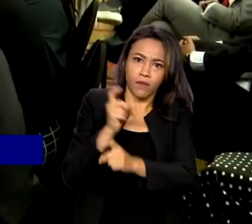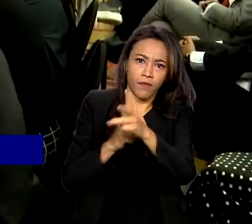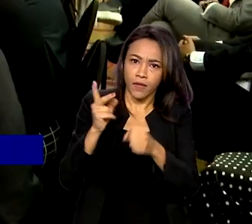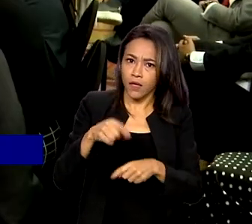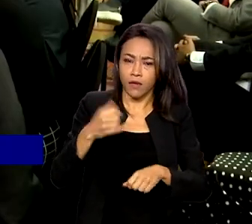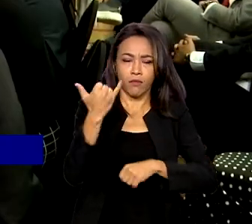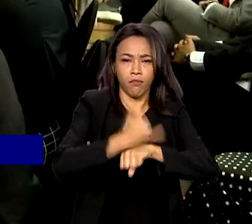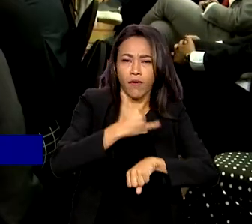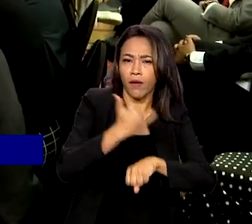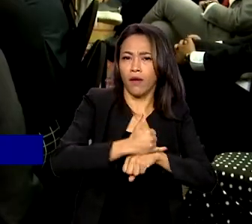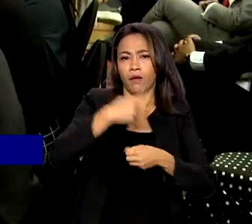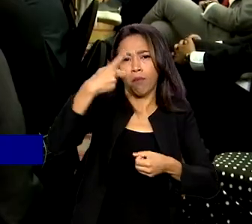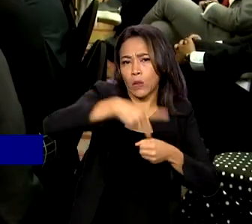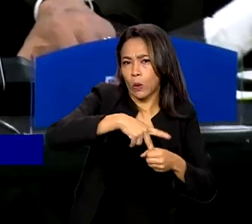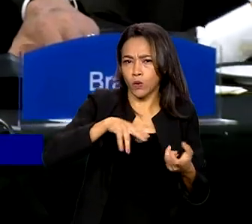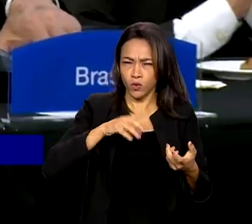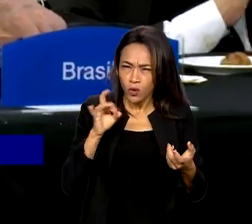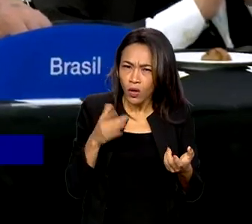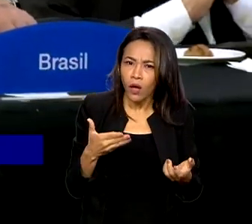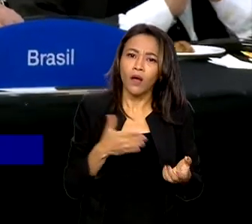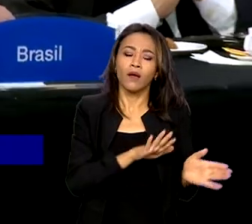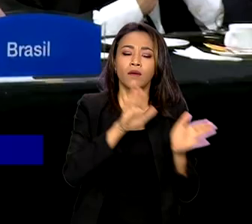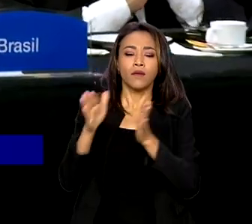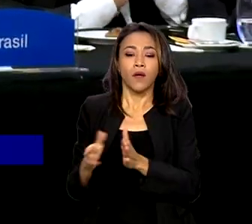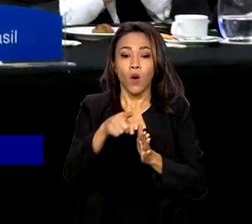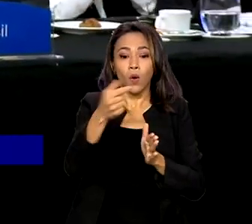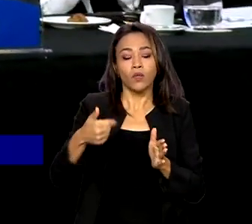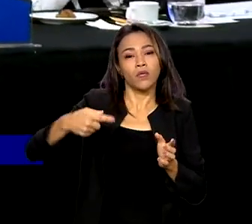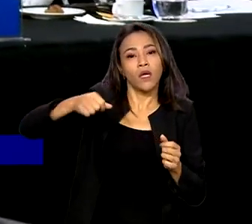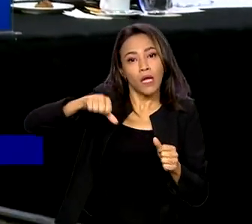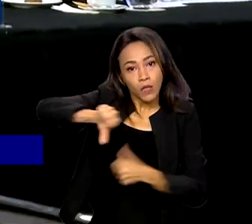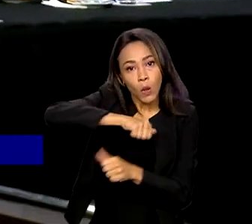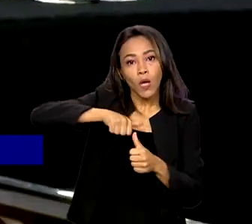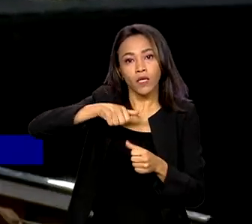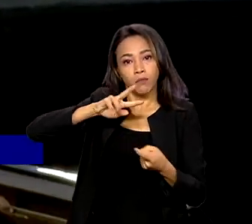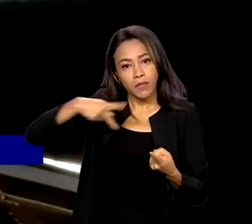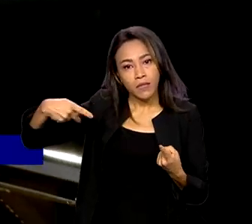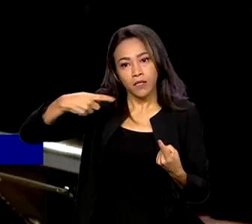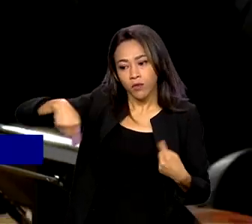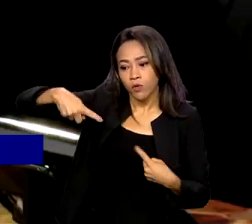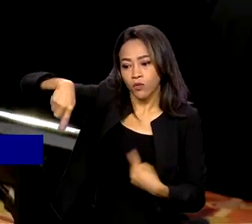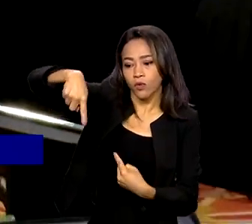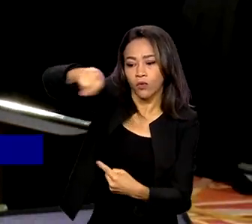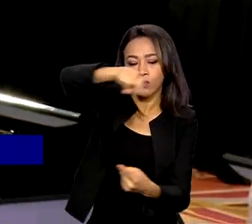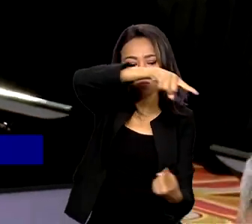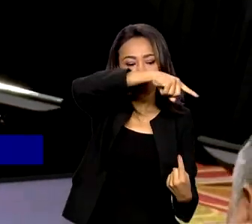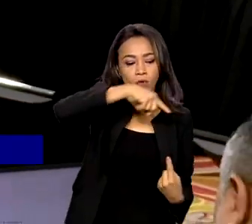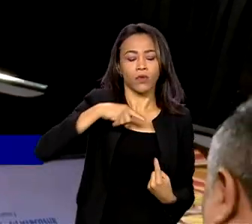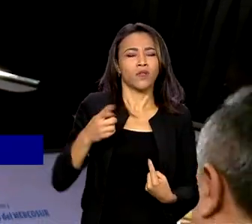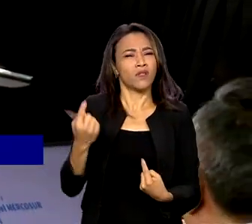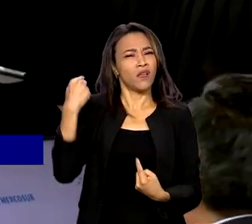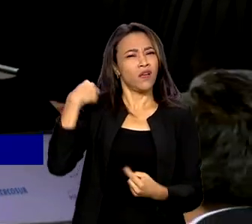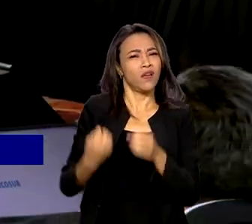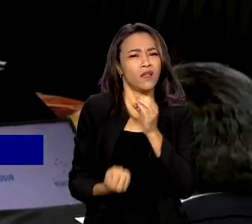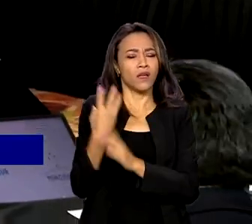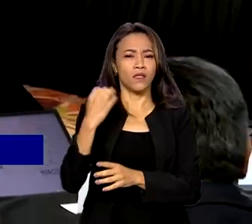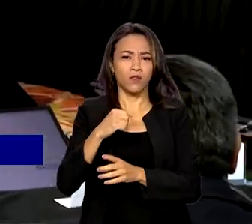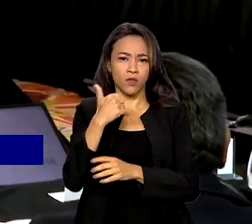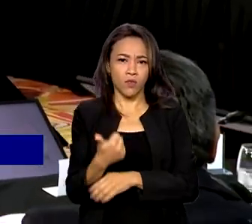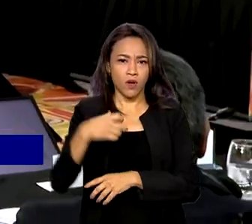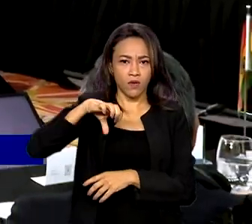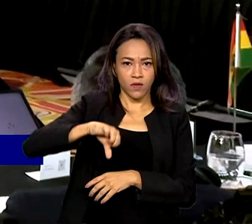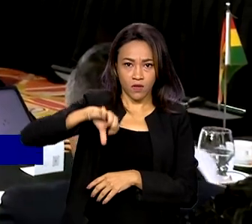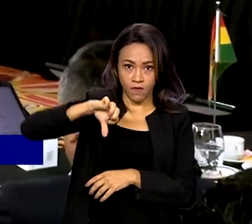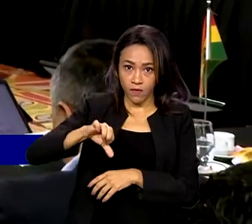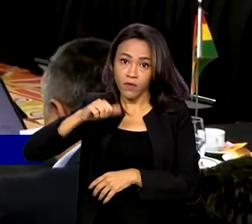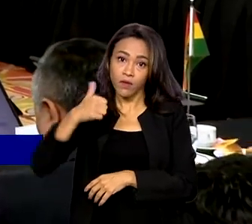Brasil é quem irá presidir o Mercosul. A liderança rotativa é uma regra que acompanha o bloco desde a criação em 1991.